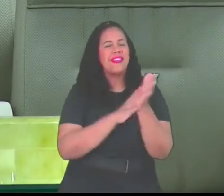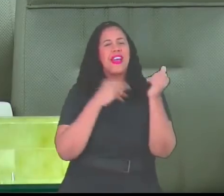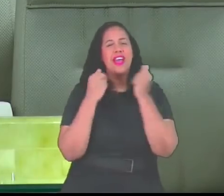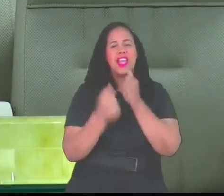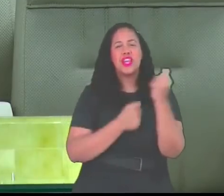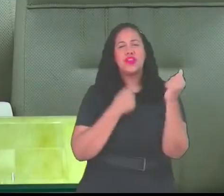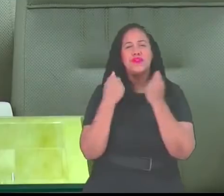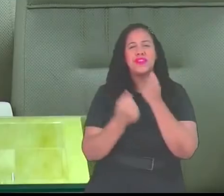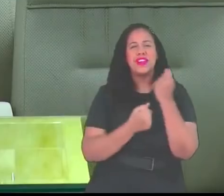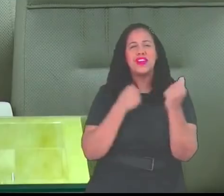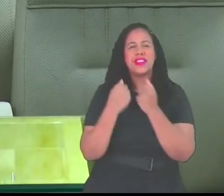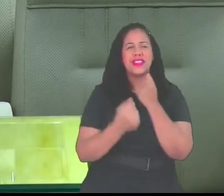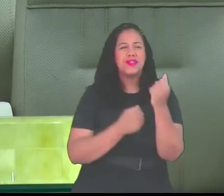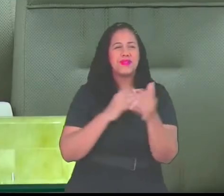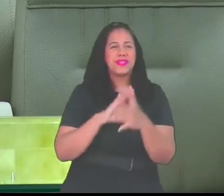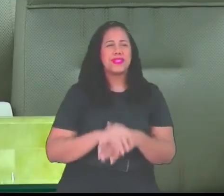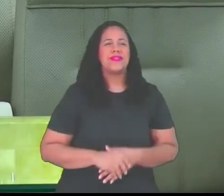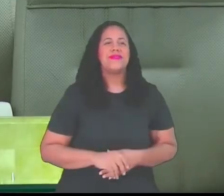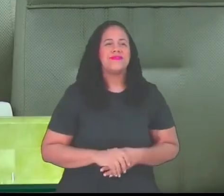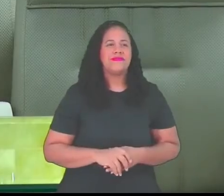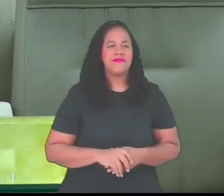Aleluia!